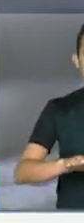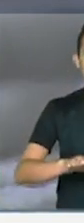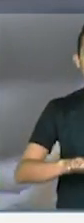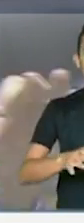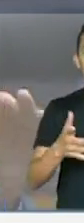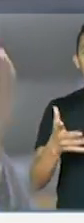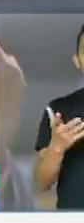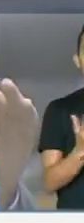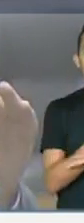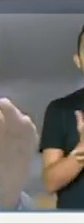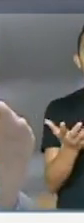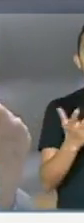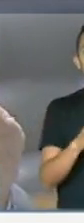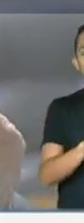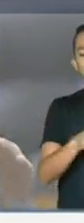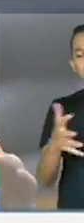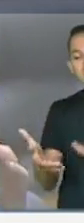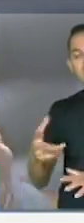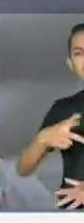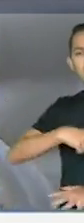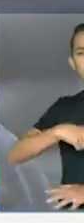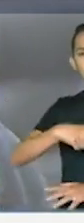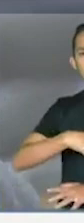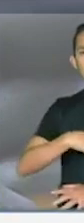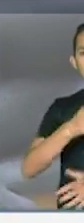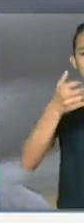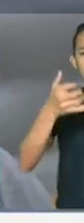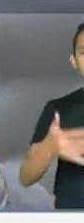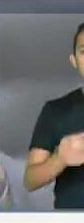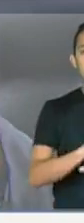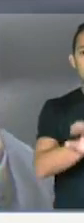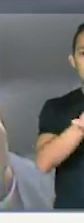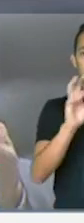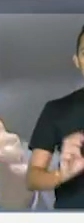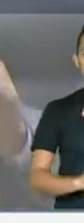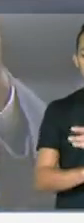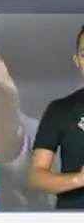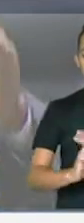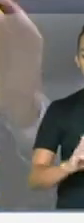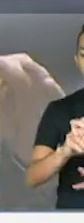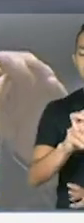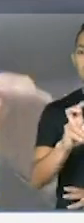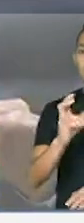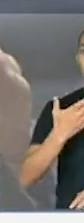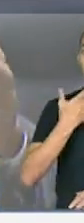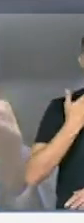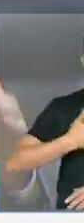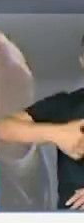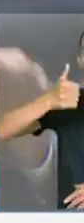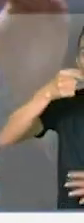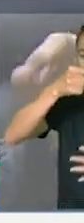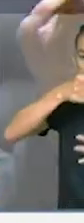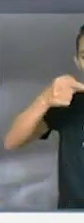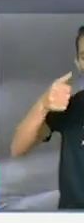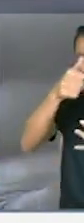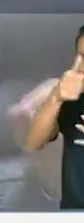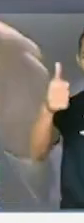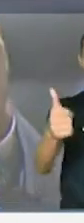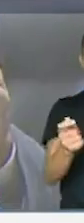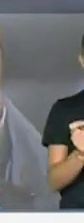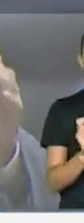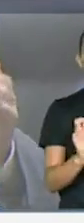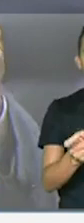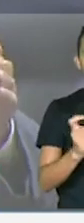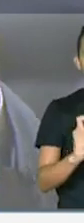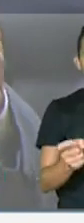da privatização, coloca claramente que existem 5 empresas públicas no melhor ranking daquelas que melhor administram a